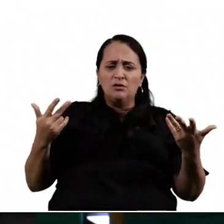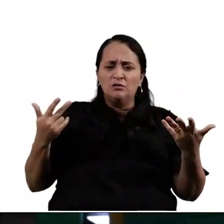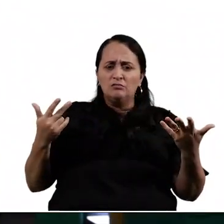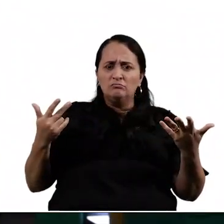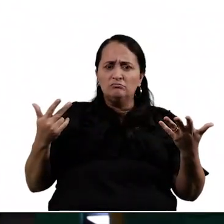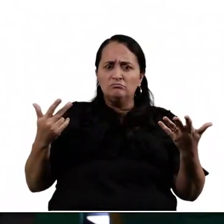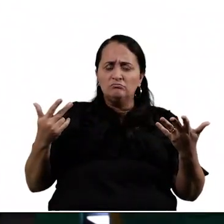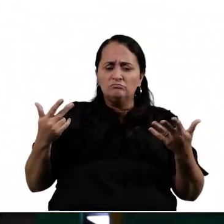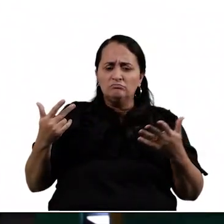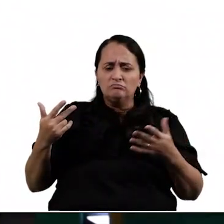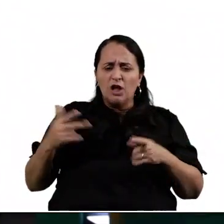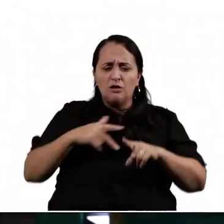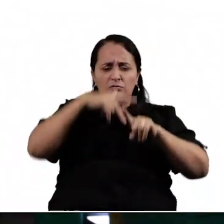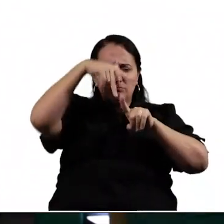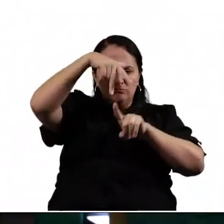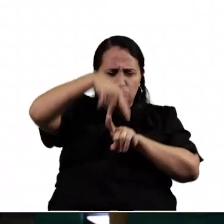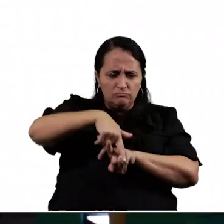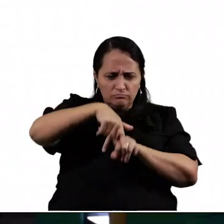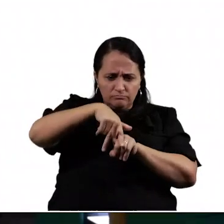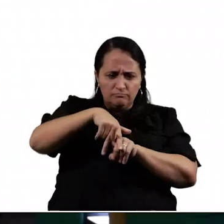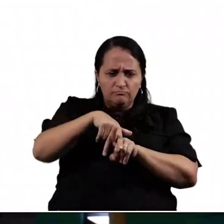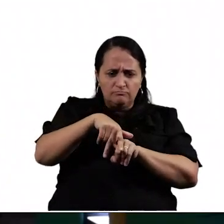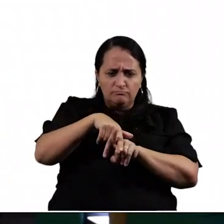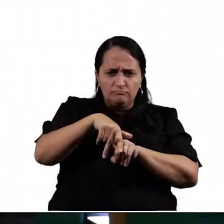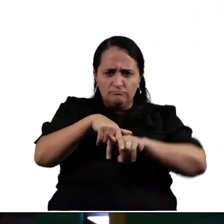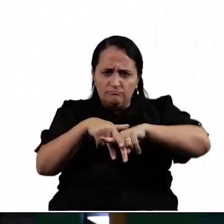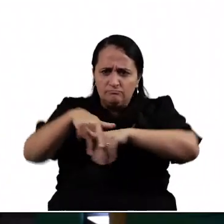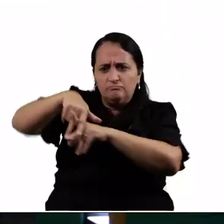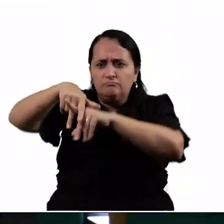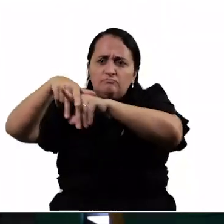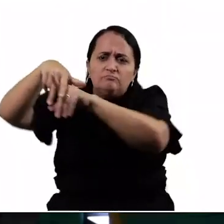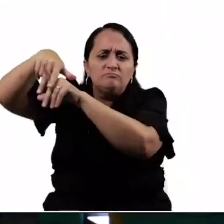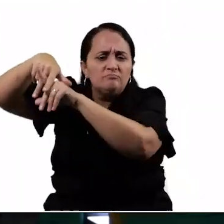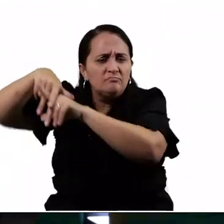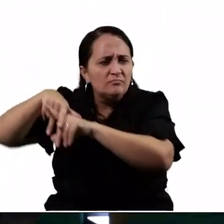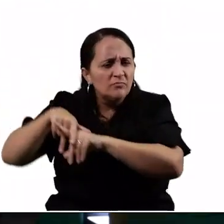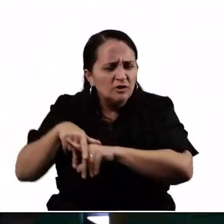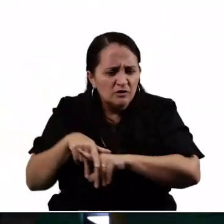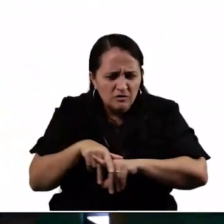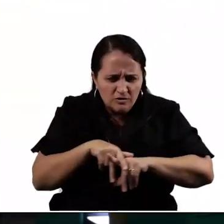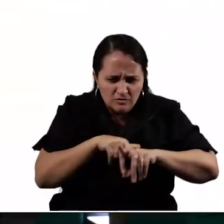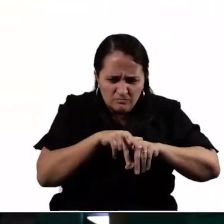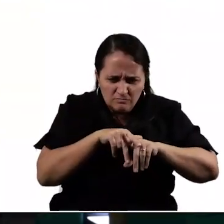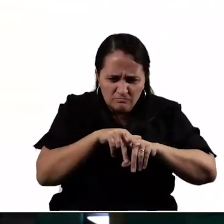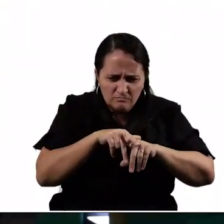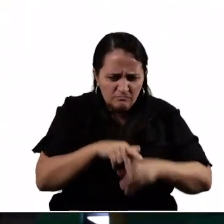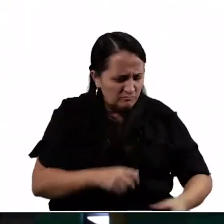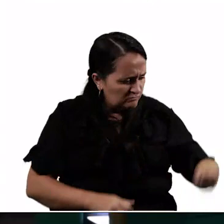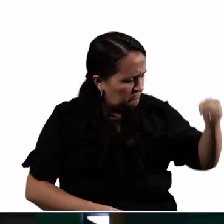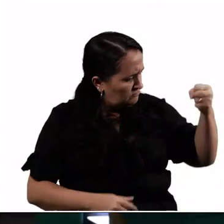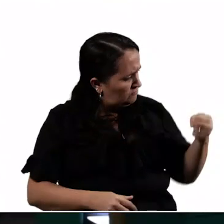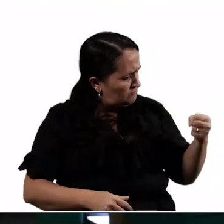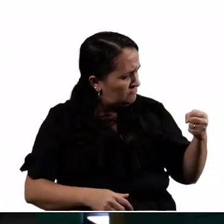a vassoura chegou na vassoura ele disse acabe com essa festa